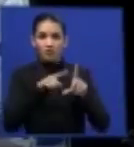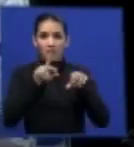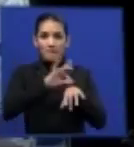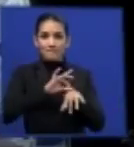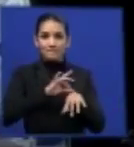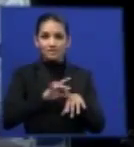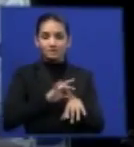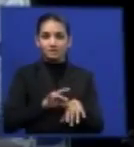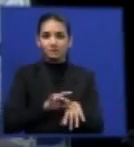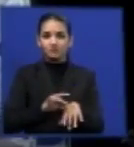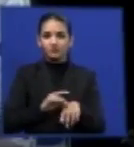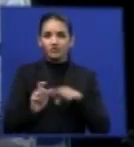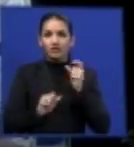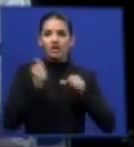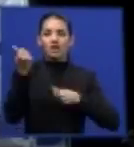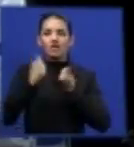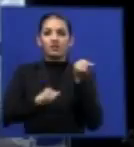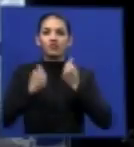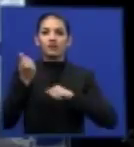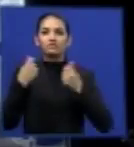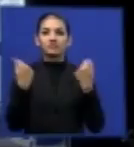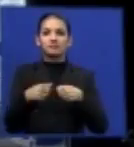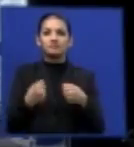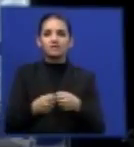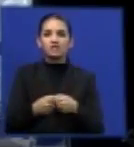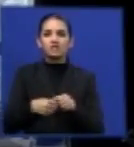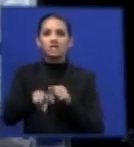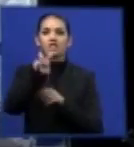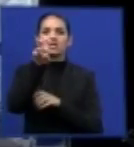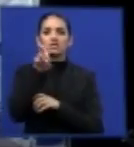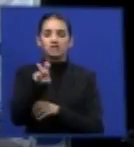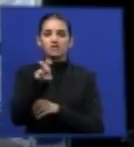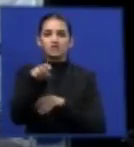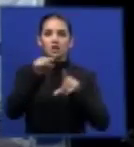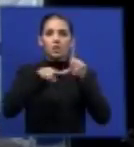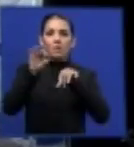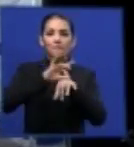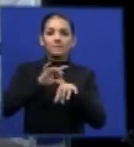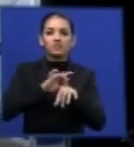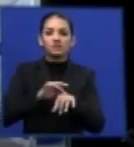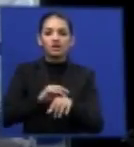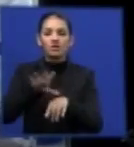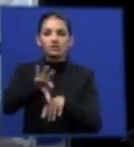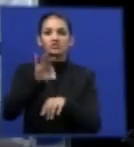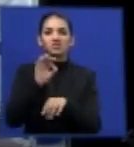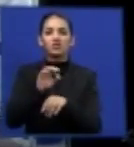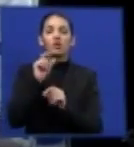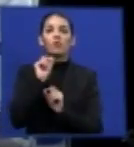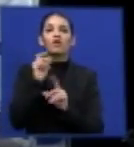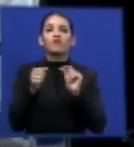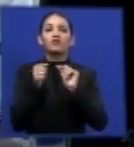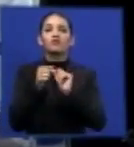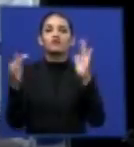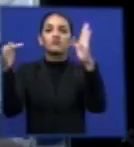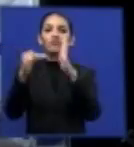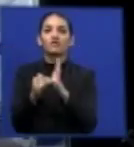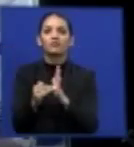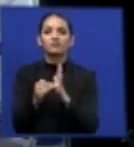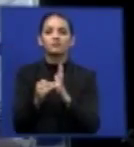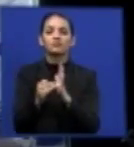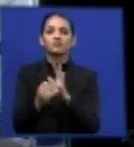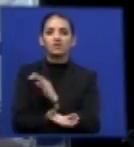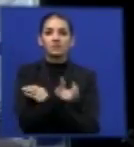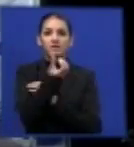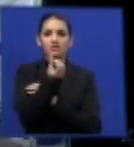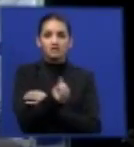fabricantes importadoras devem dar destinação final a cinco para cada três pneus reformados importados devem dar destinação